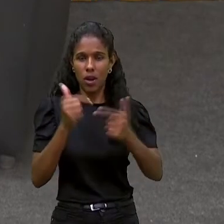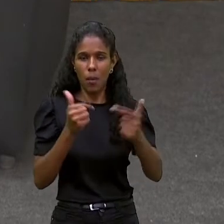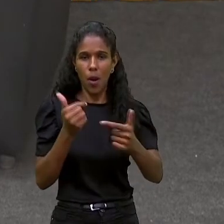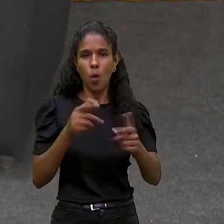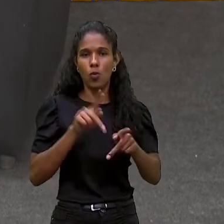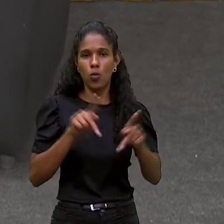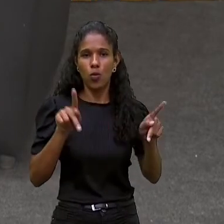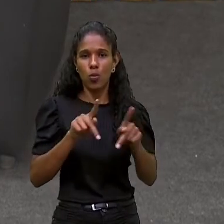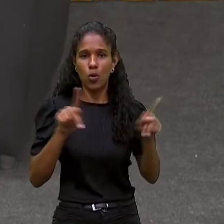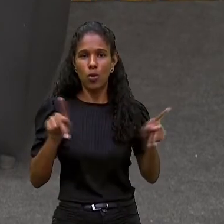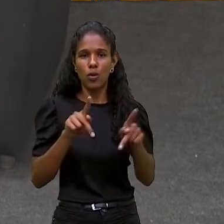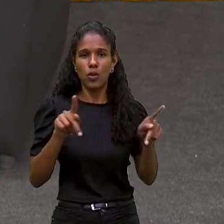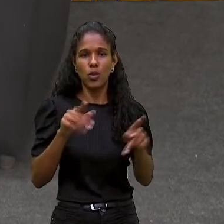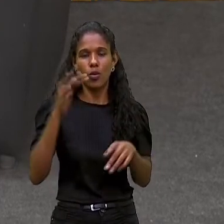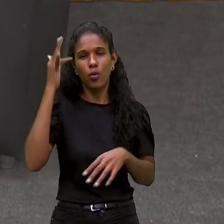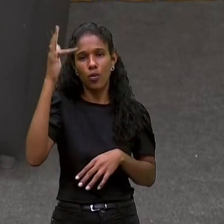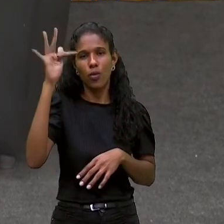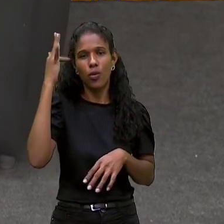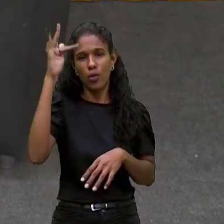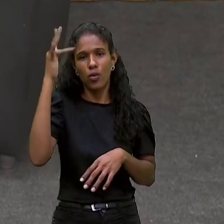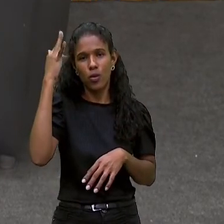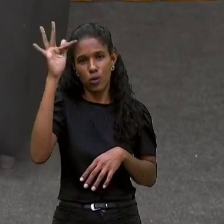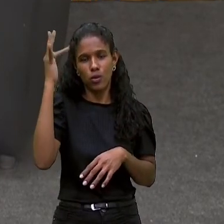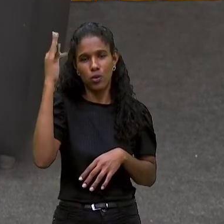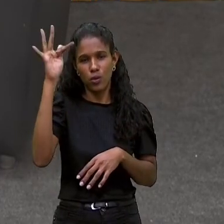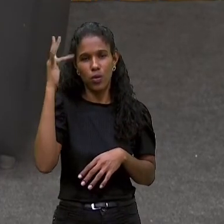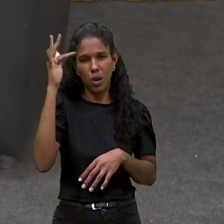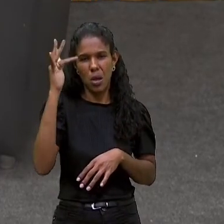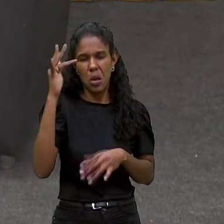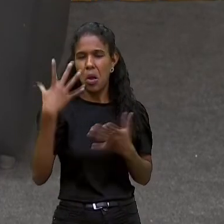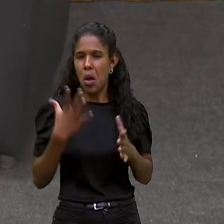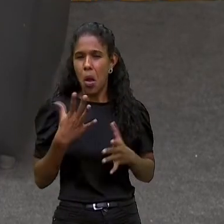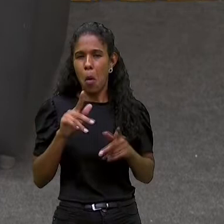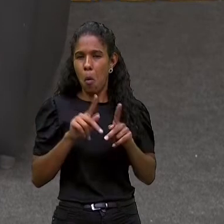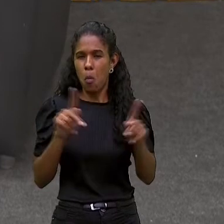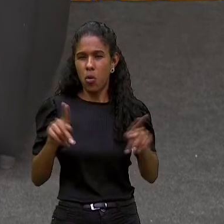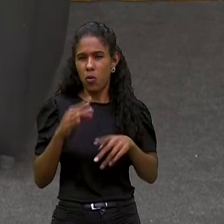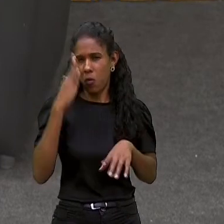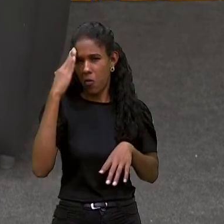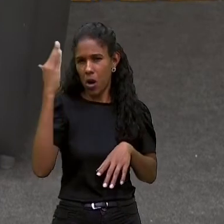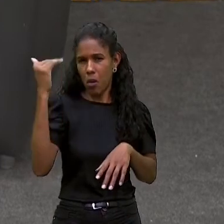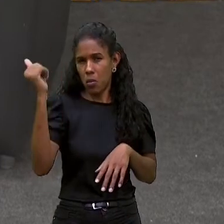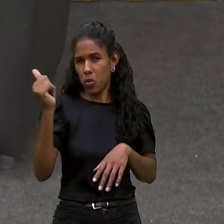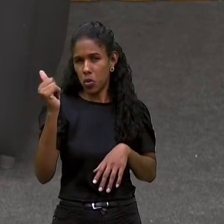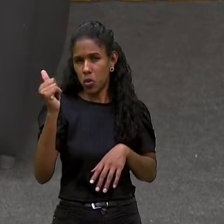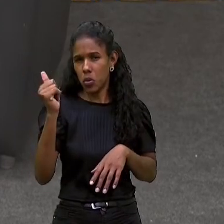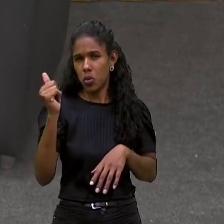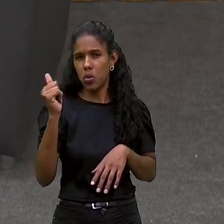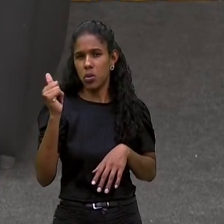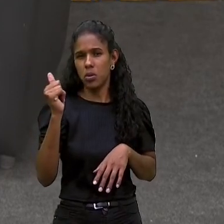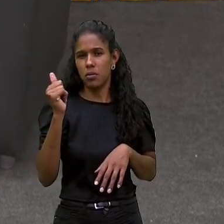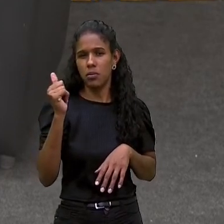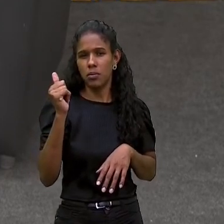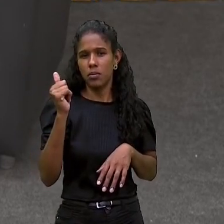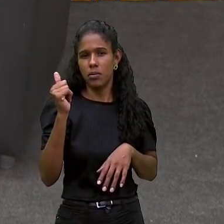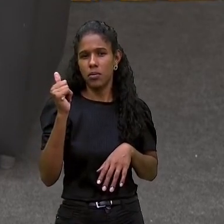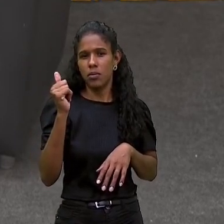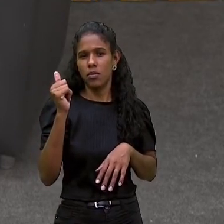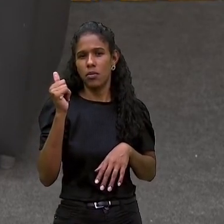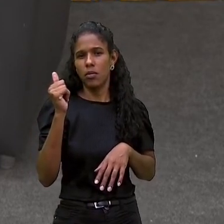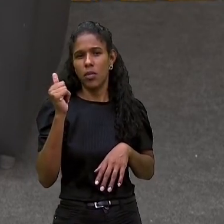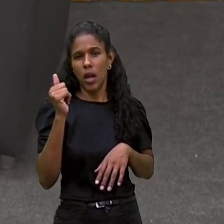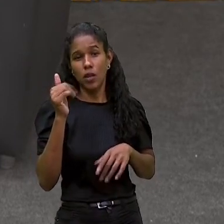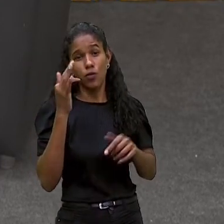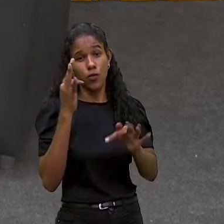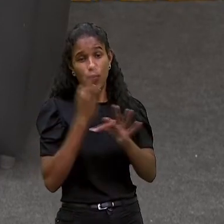há alguns anos, conversando com o Pia, ele é um dos professores mais famosos do Brasil, foi, né? Professor de cursinho, professor de